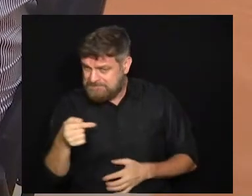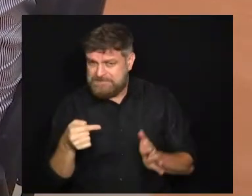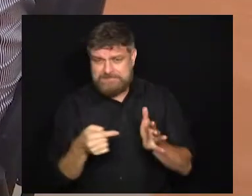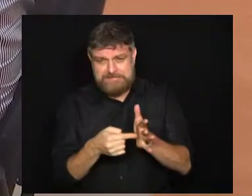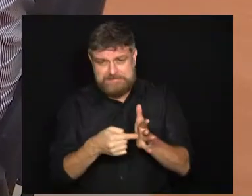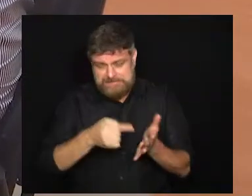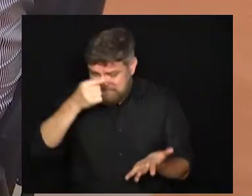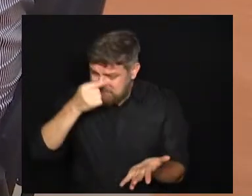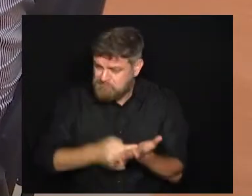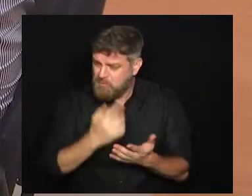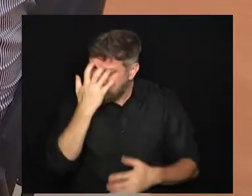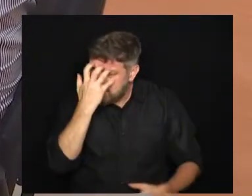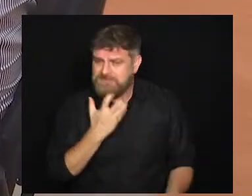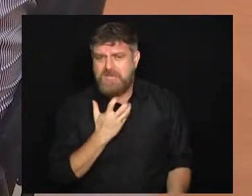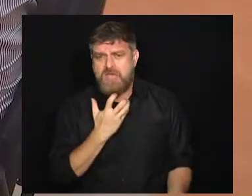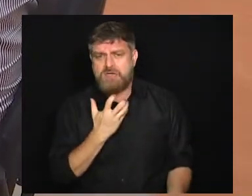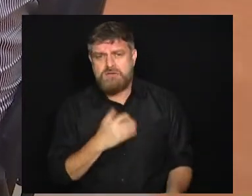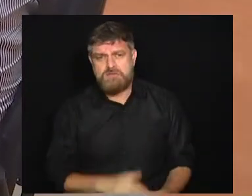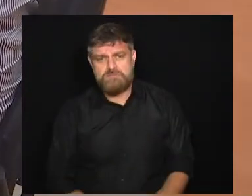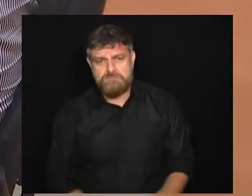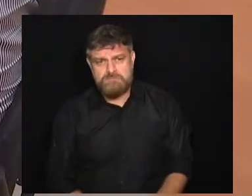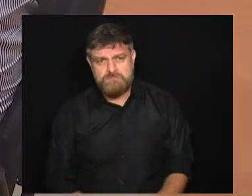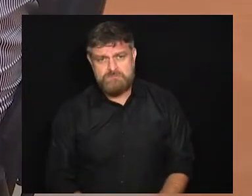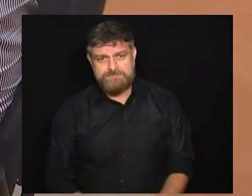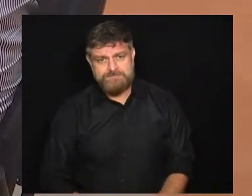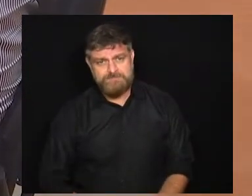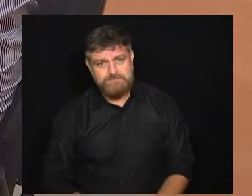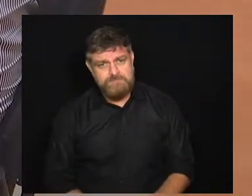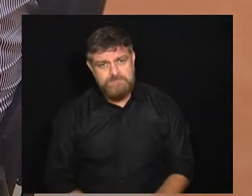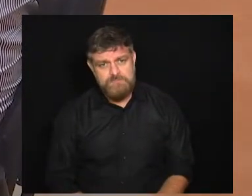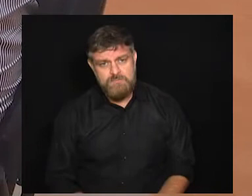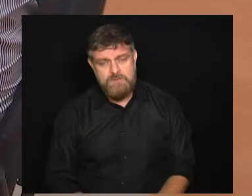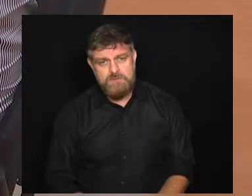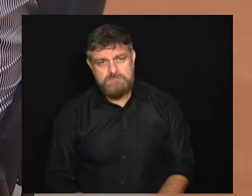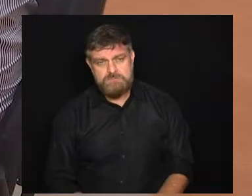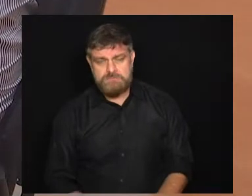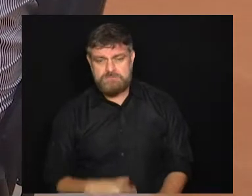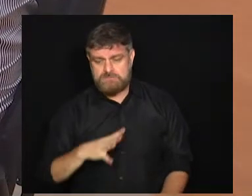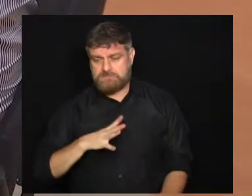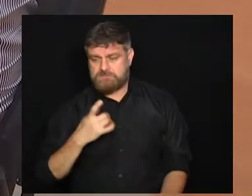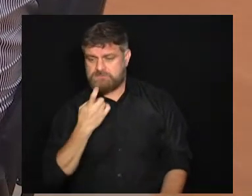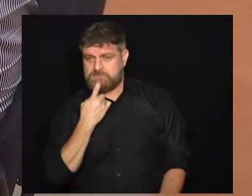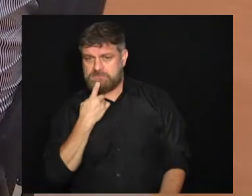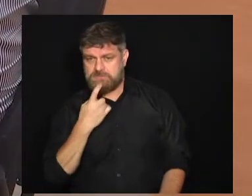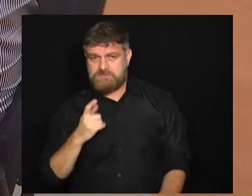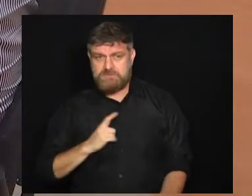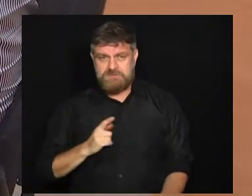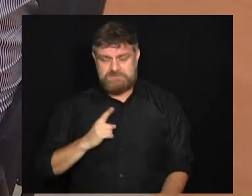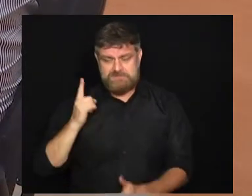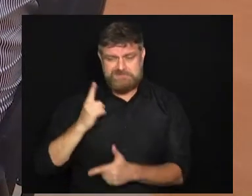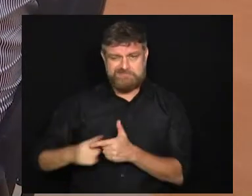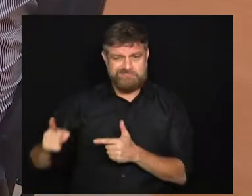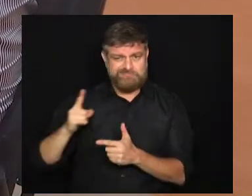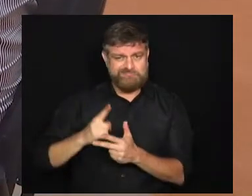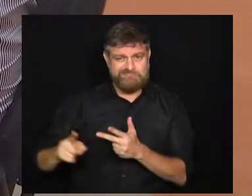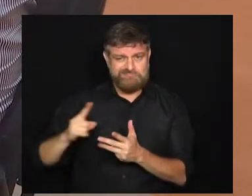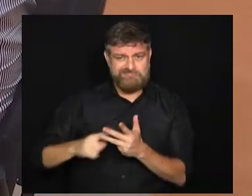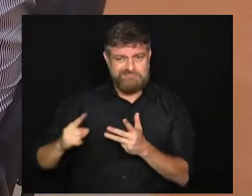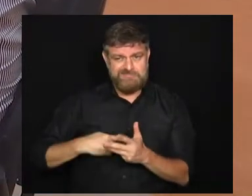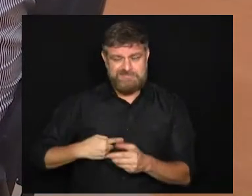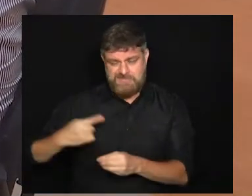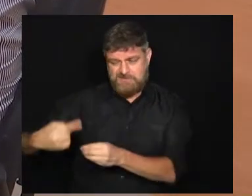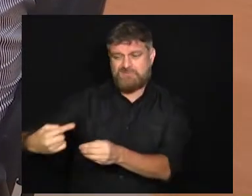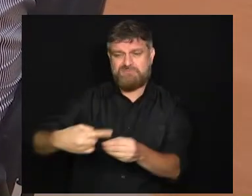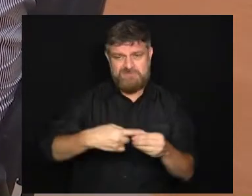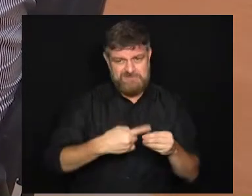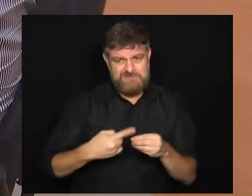da mais alta gravidade e aproxima Campinas de uma situação que a gente viu em outros municípios